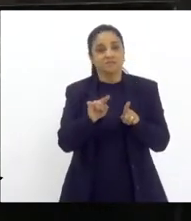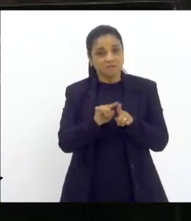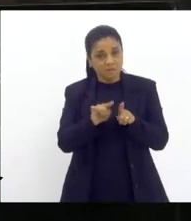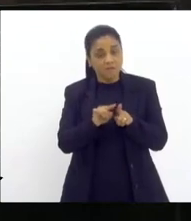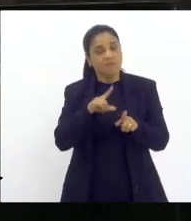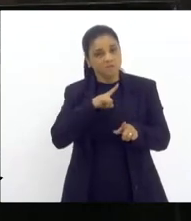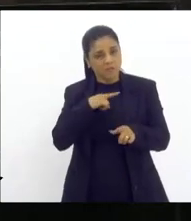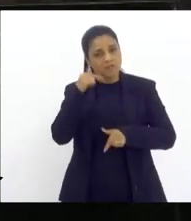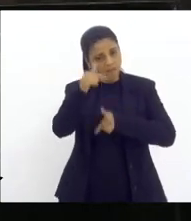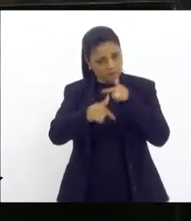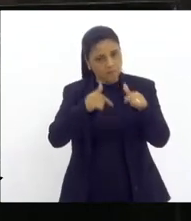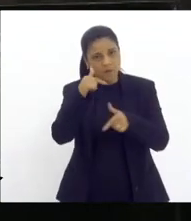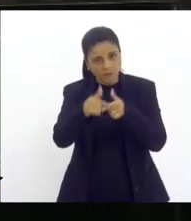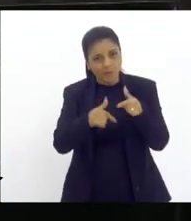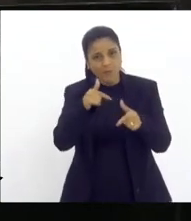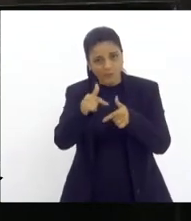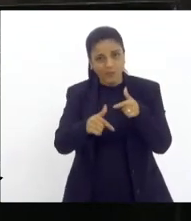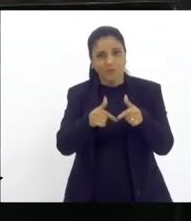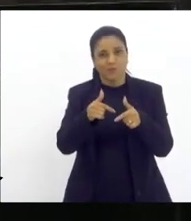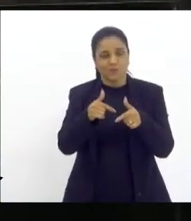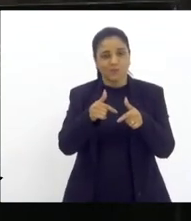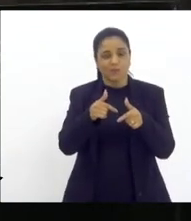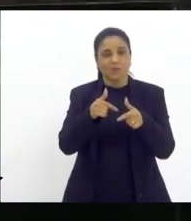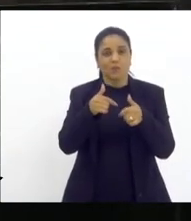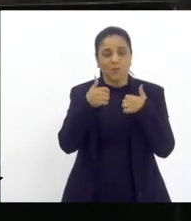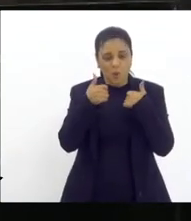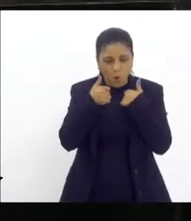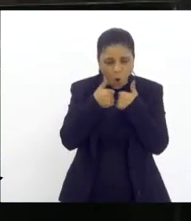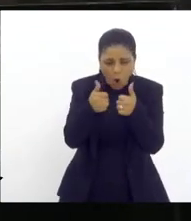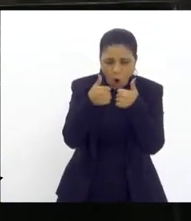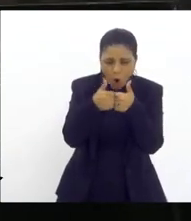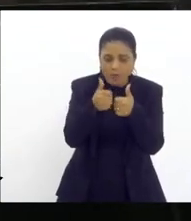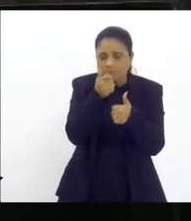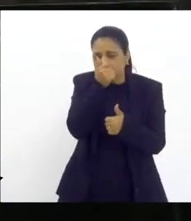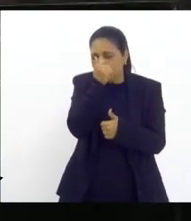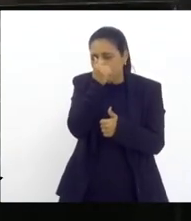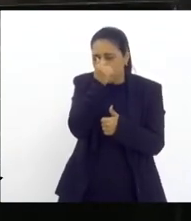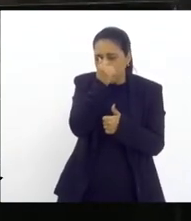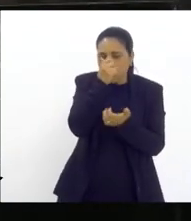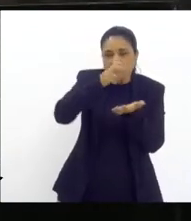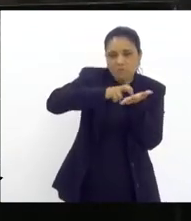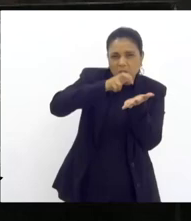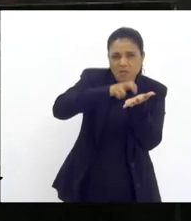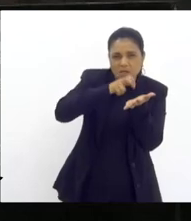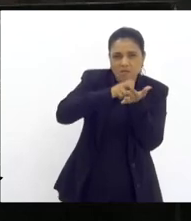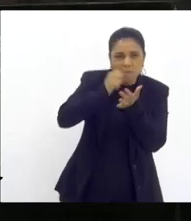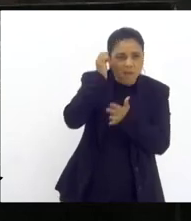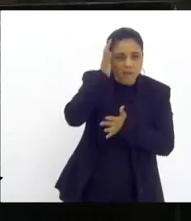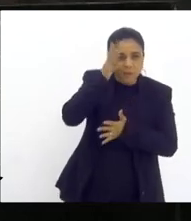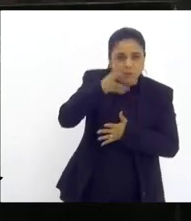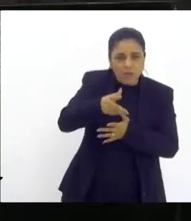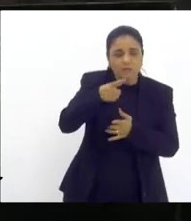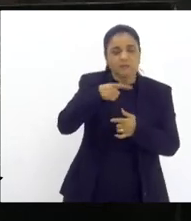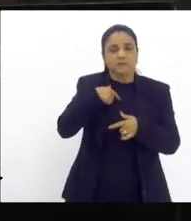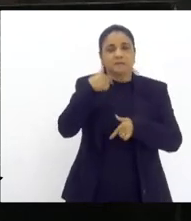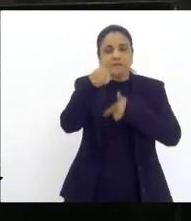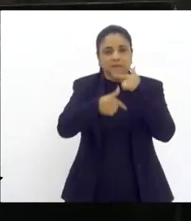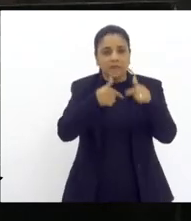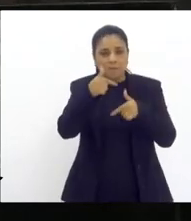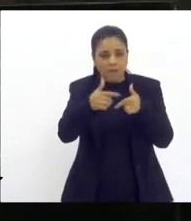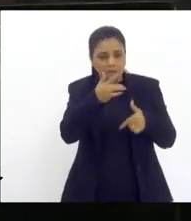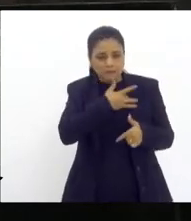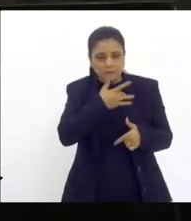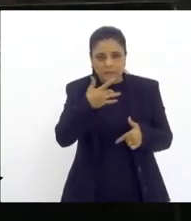trabalhadores trabalhadores e trabalhadores que pegam ônibus cheio que tem os serviços de saúde não